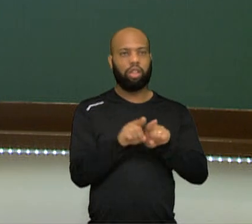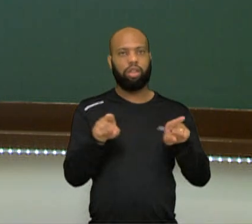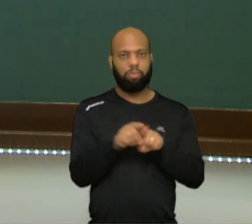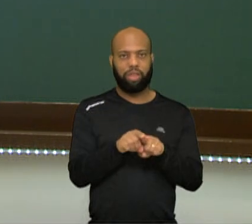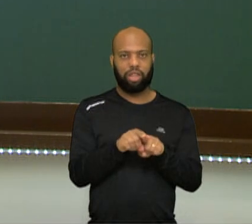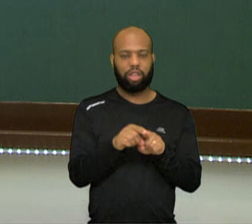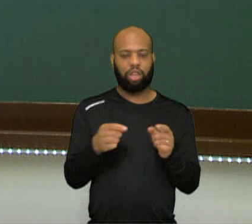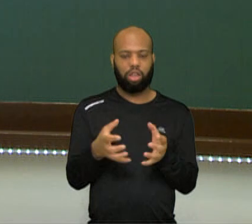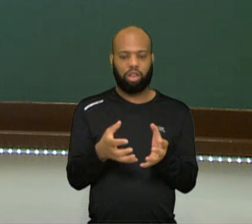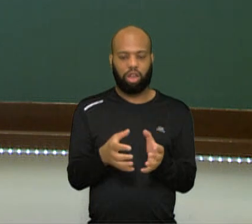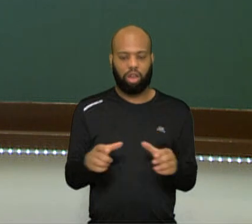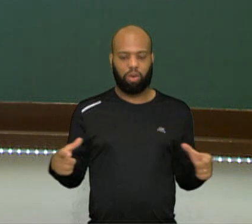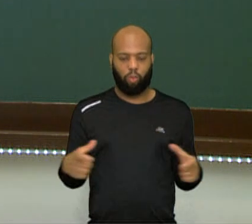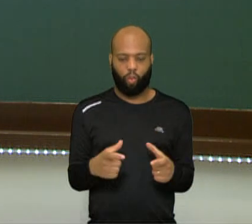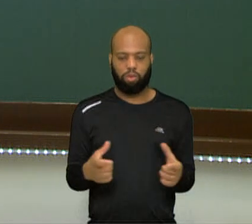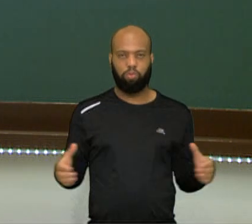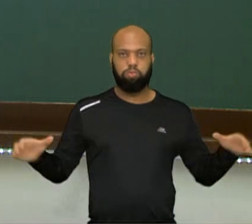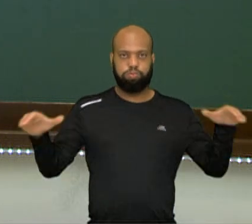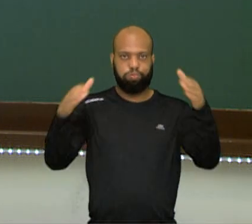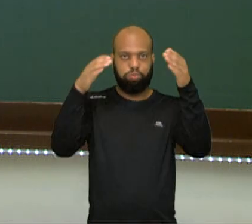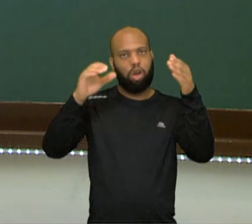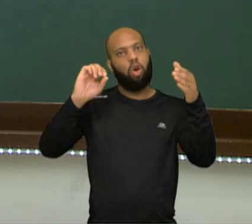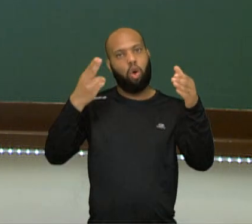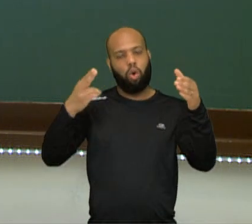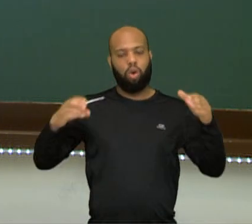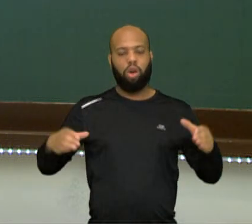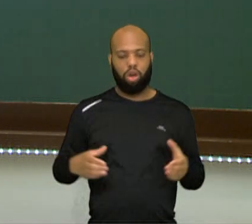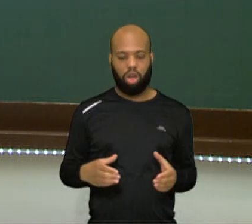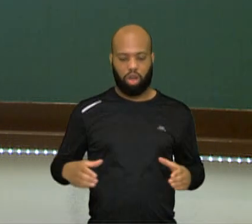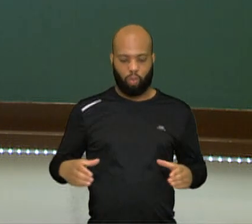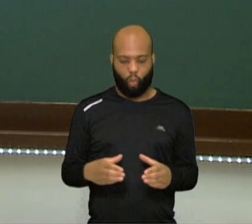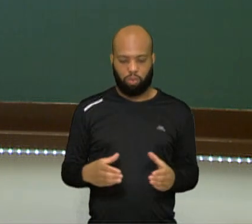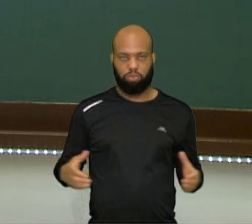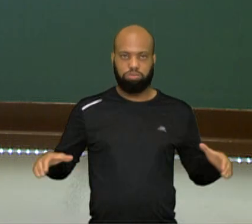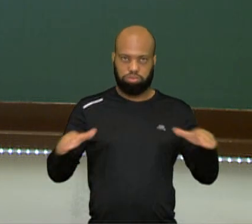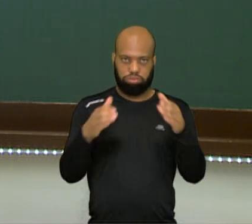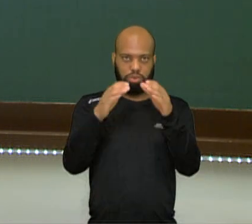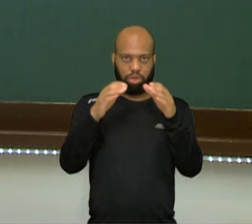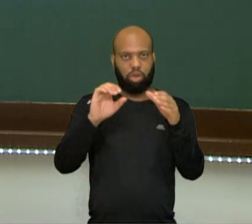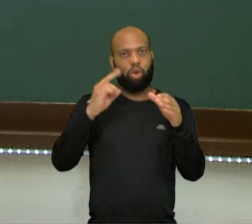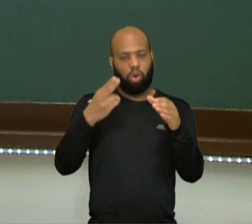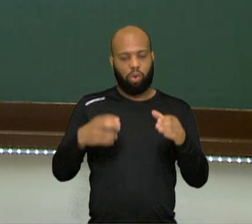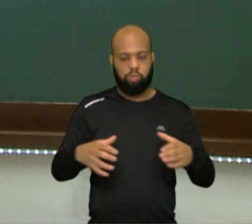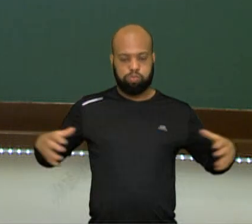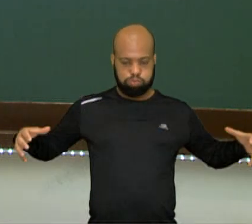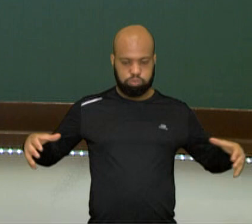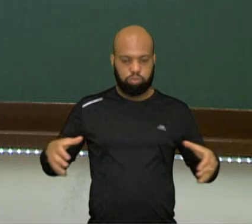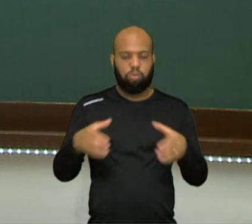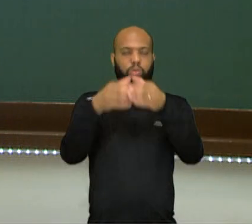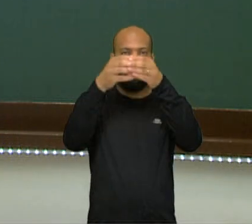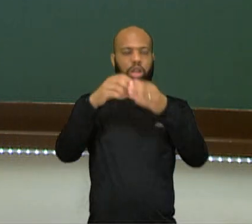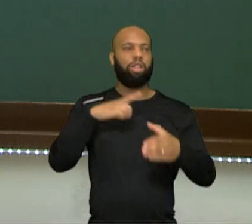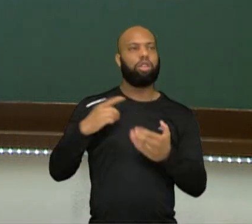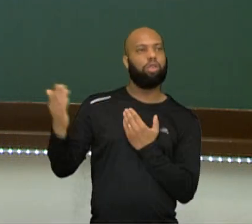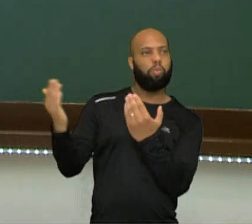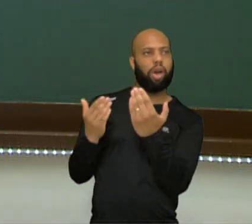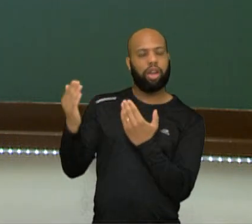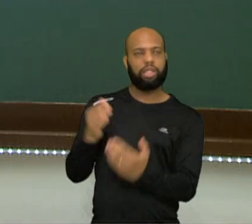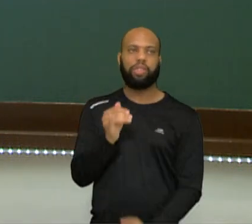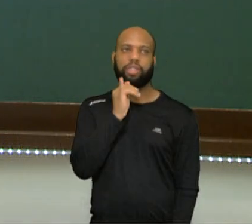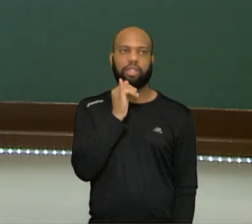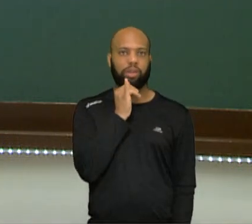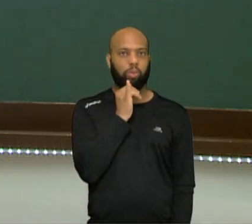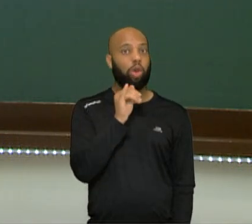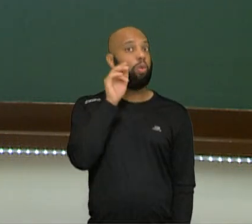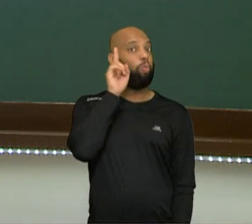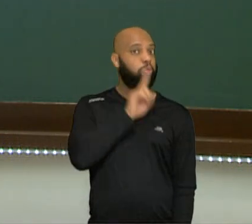também relacionada à questão da expectativa de vida, né? E aí podemos ter mais algumas comparações aqui entre Estados Unidos